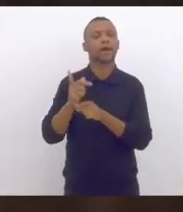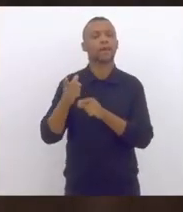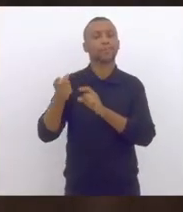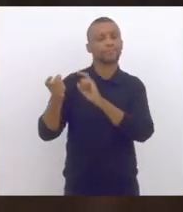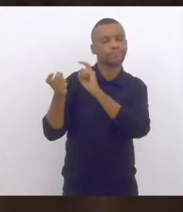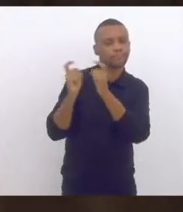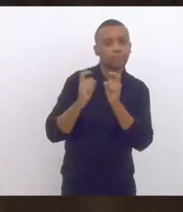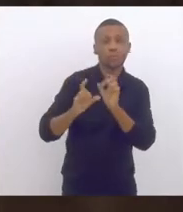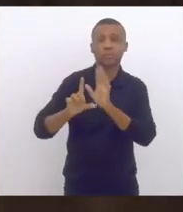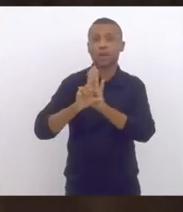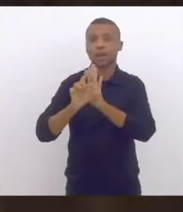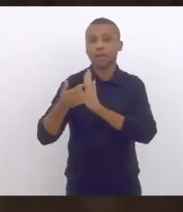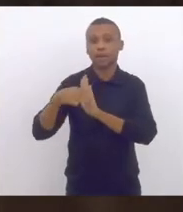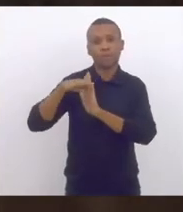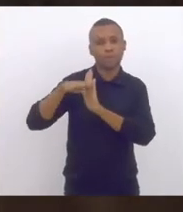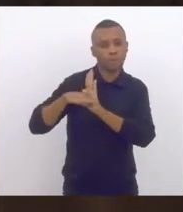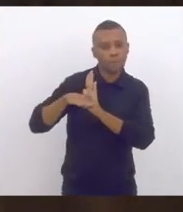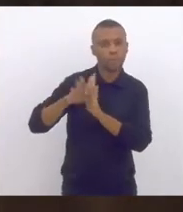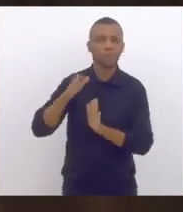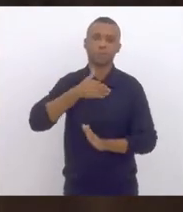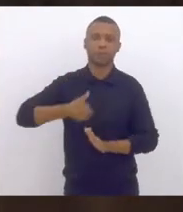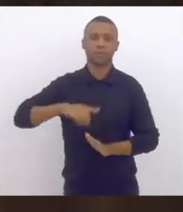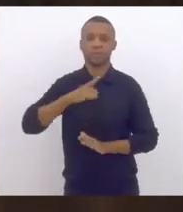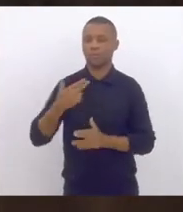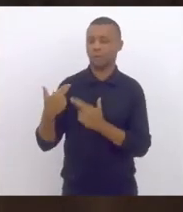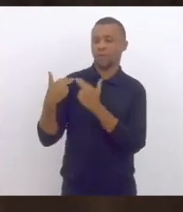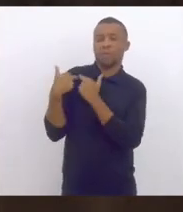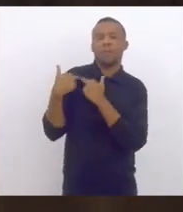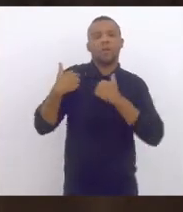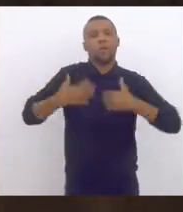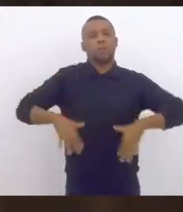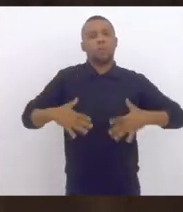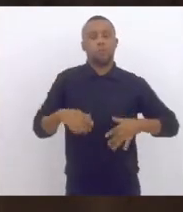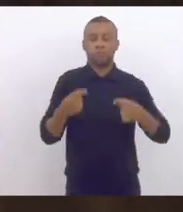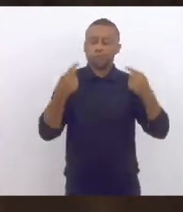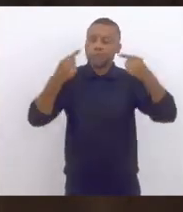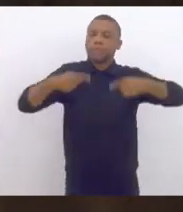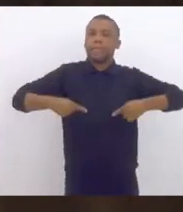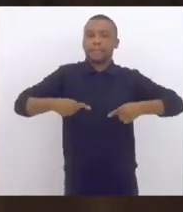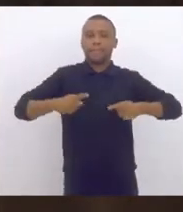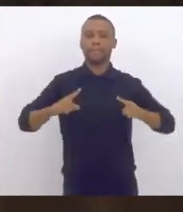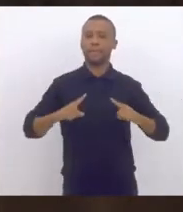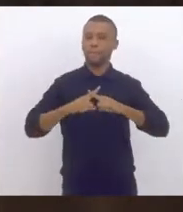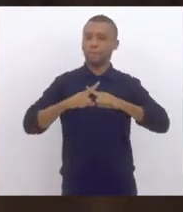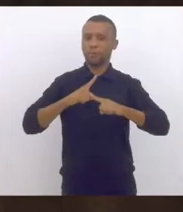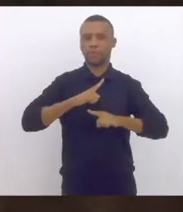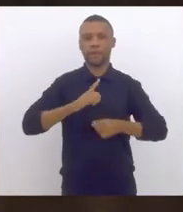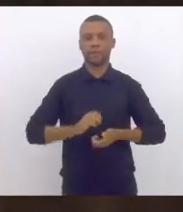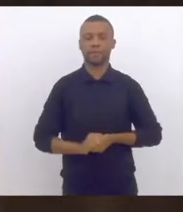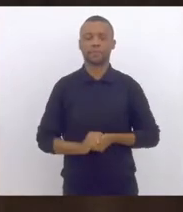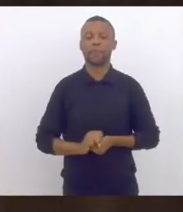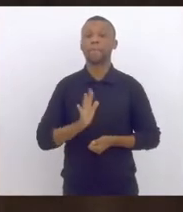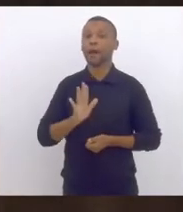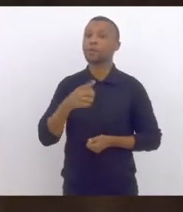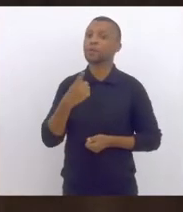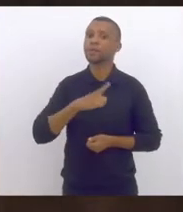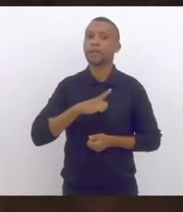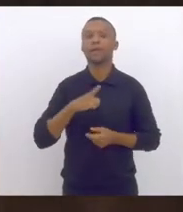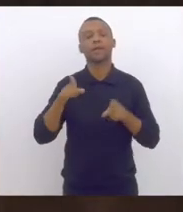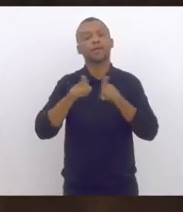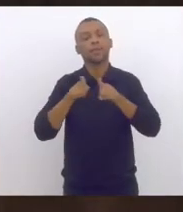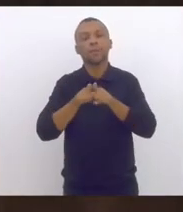E a gente tem um fardo muito grande e muitos desafios. Mas a gente também tem o dever